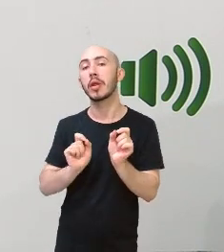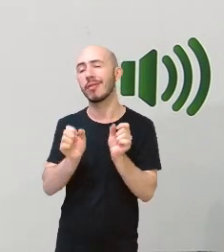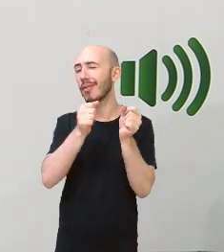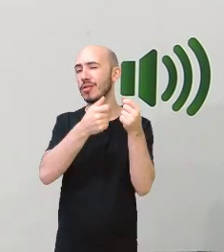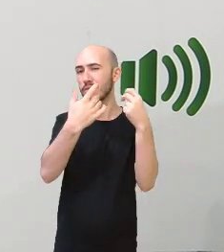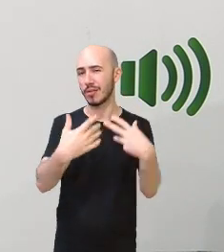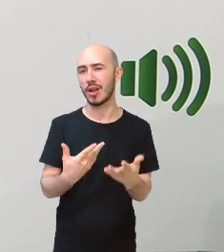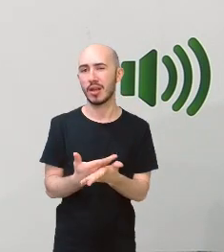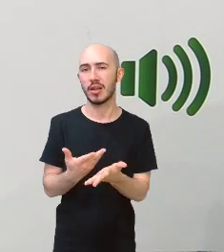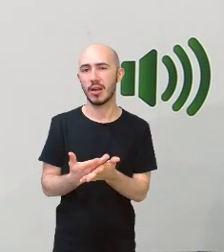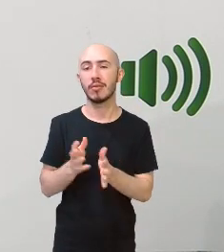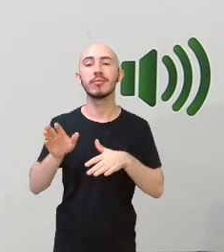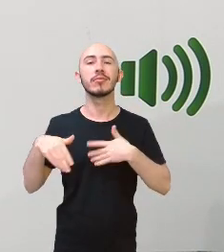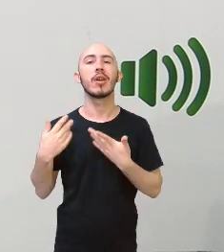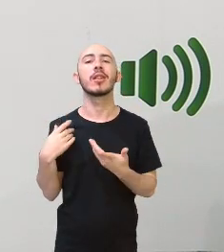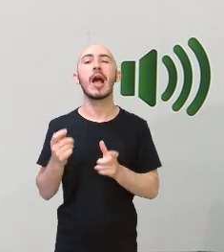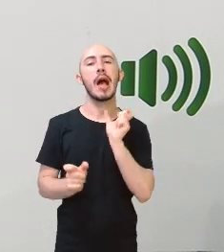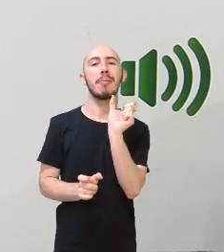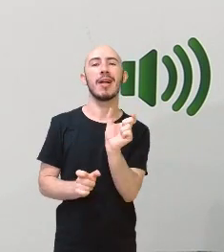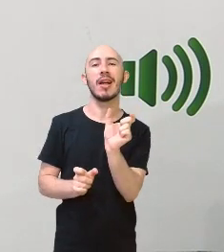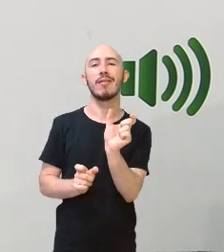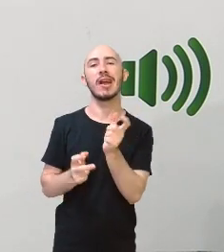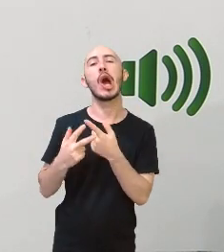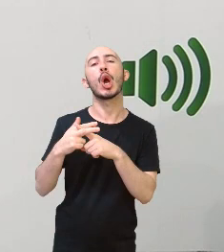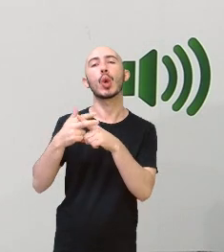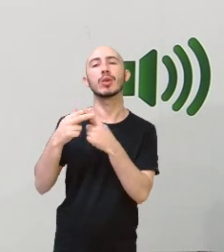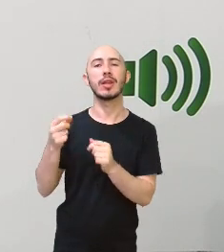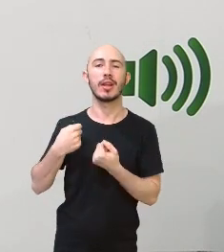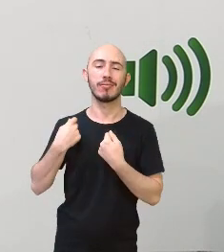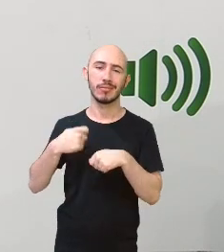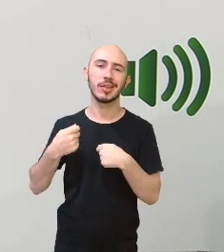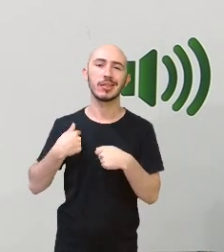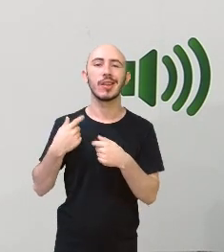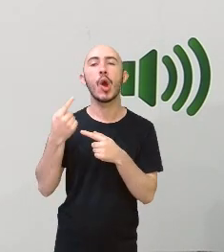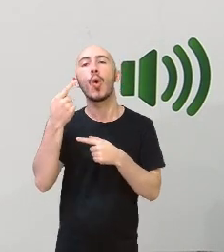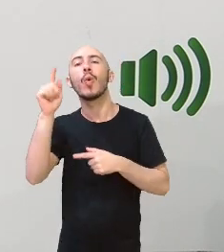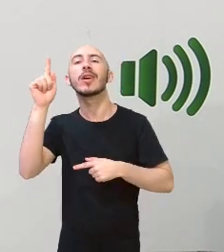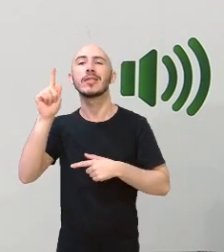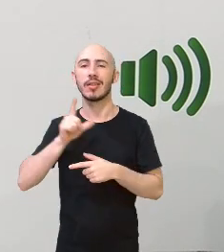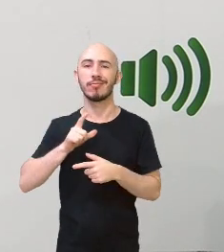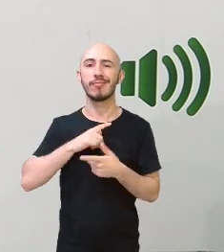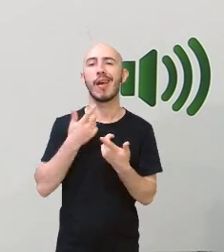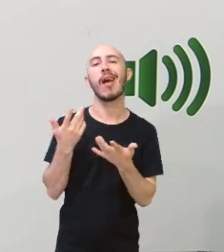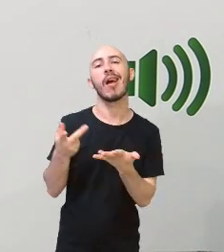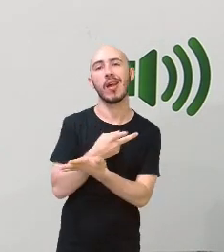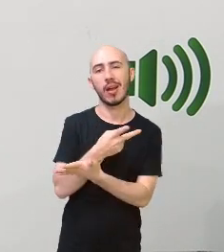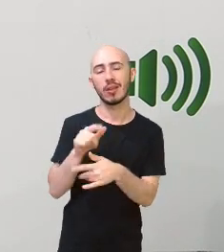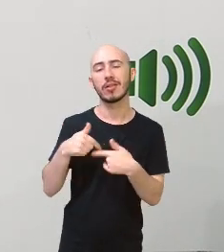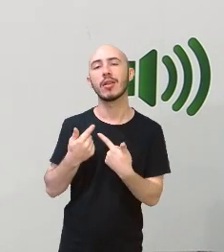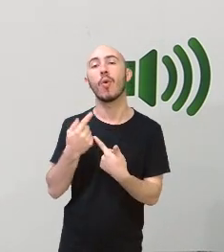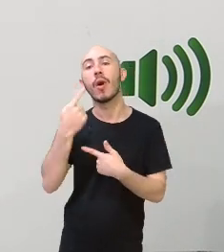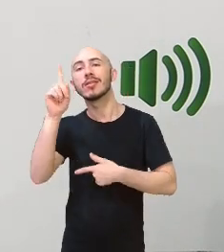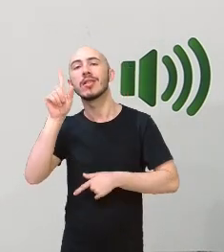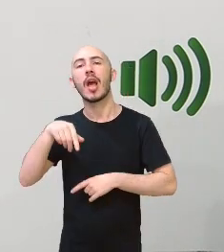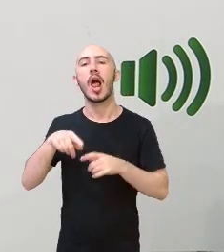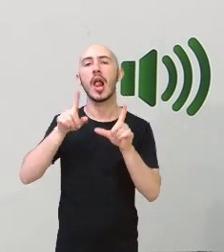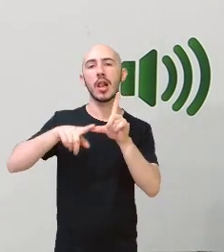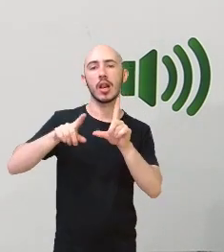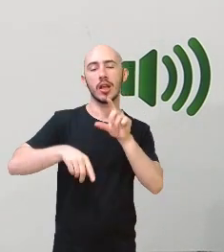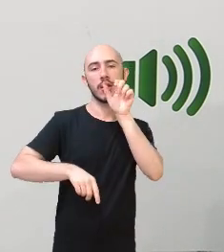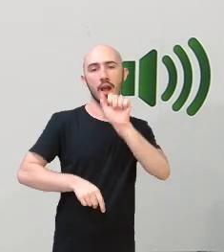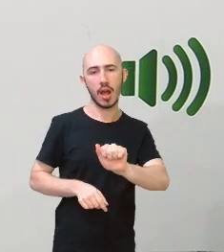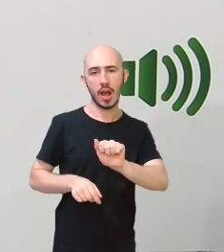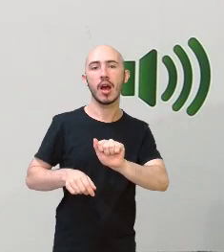né, colocou o acento no lugar errado, tá bom? Então, preste atenção, dicionário, o acento é no A, tá bom? Só um detalhezinho para a gente